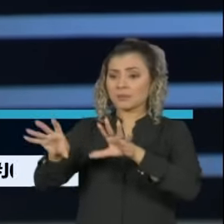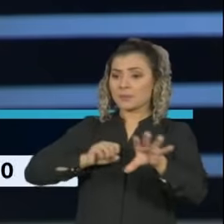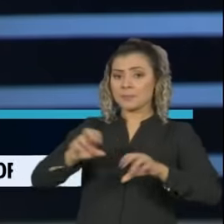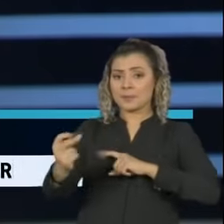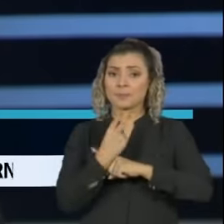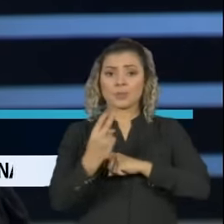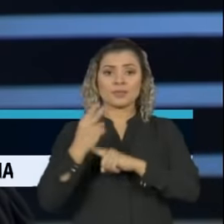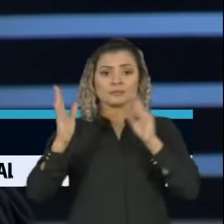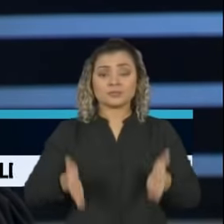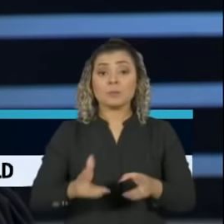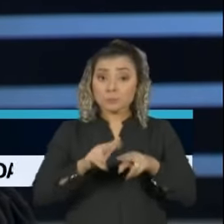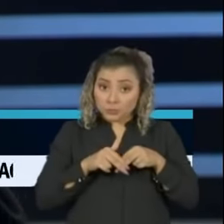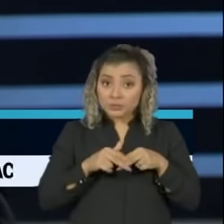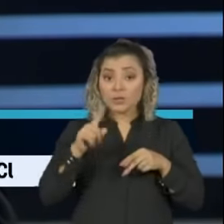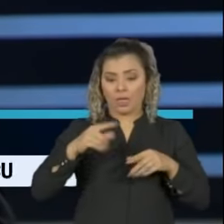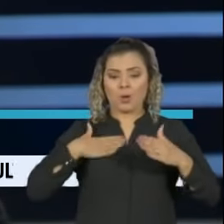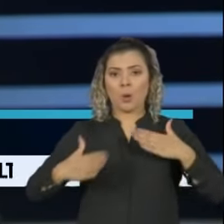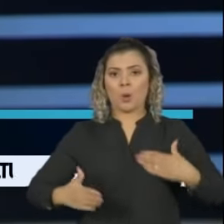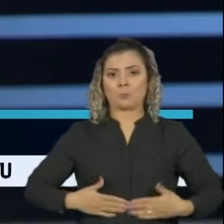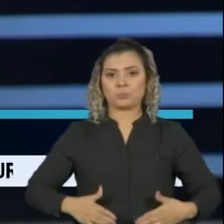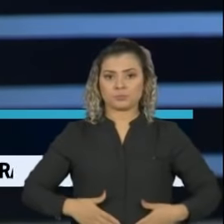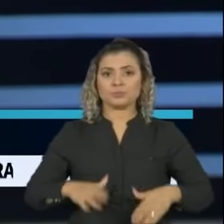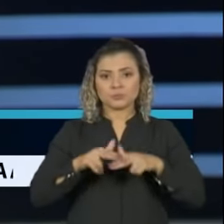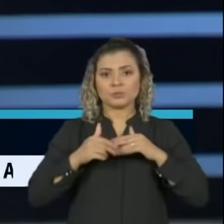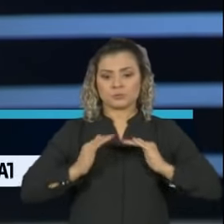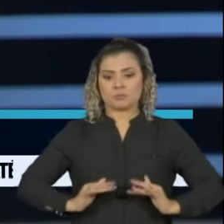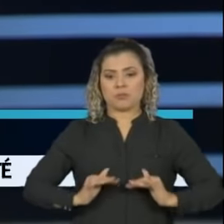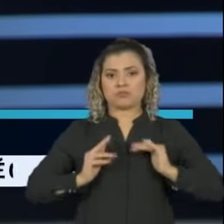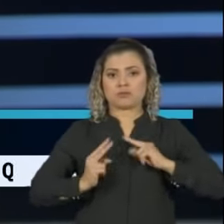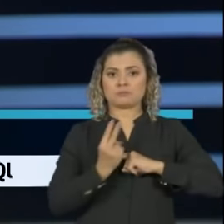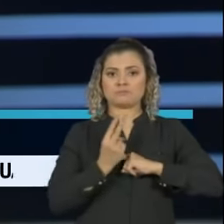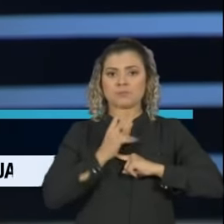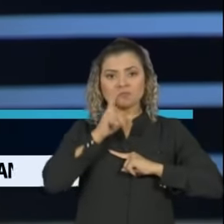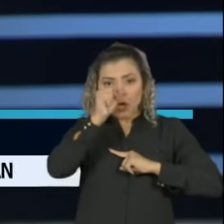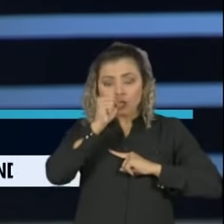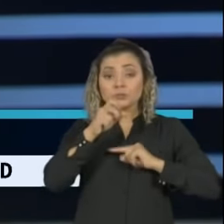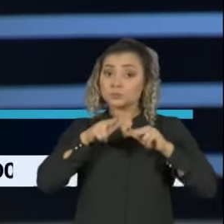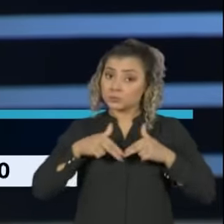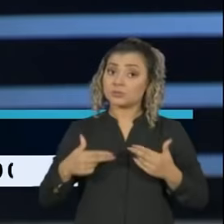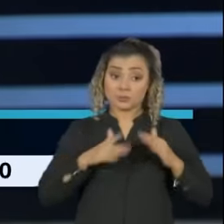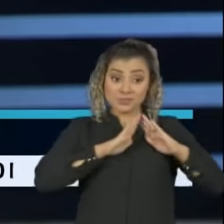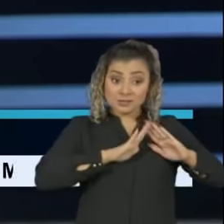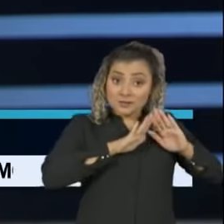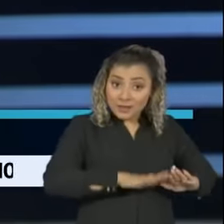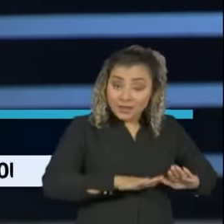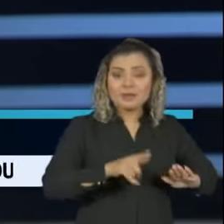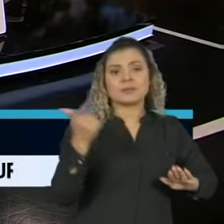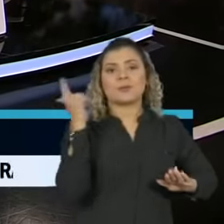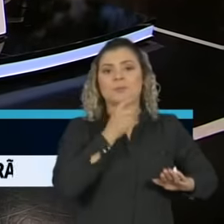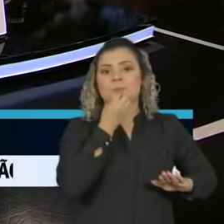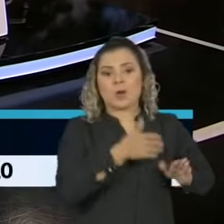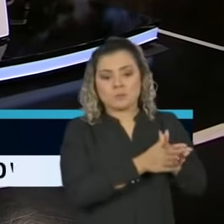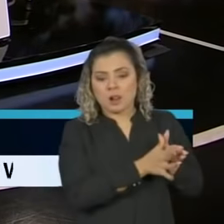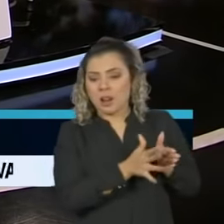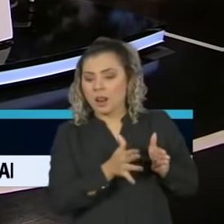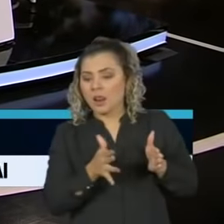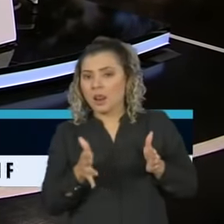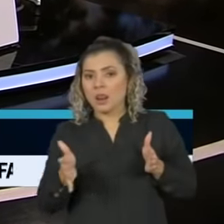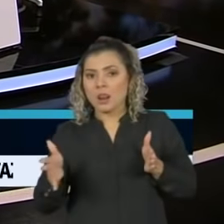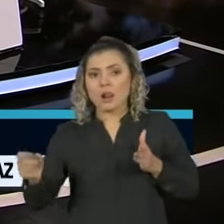a epidemia é o sistema imune. O isolamento horizontal atrasa o contágio, dá tempo de organização do sistema de saúde